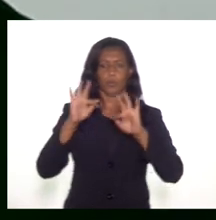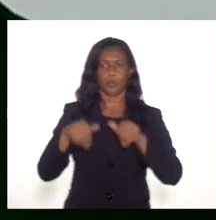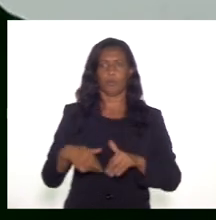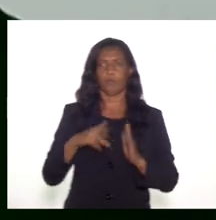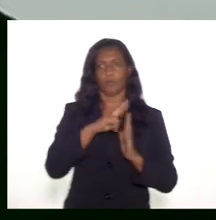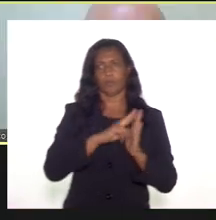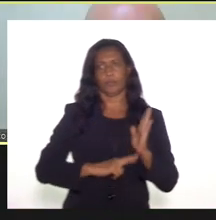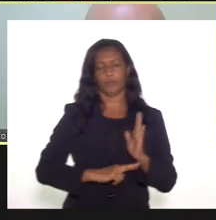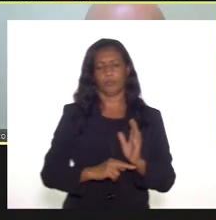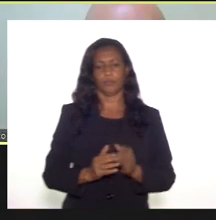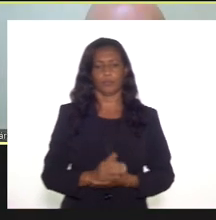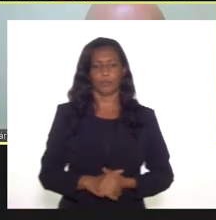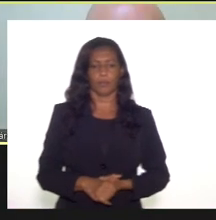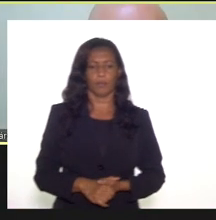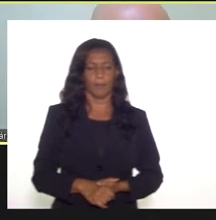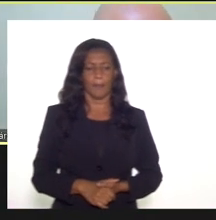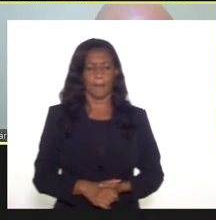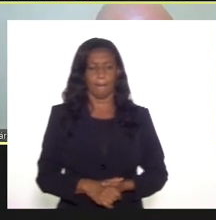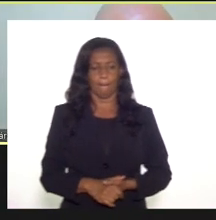redação.